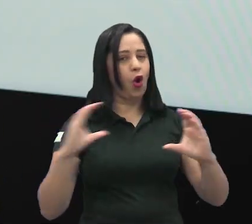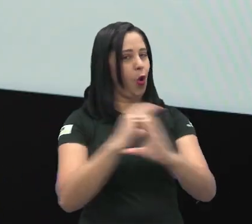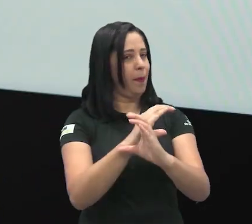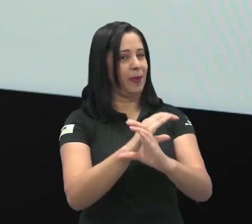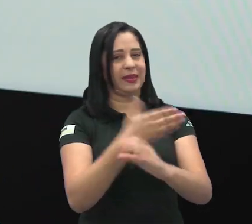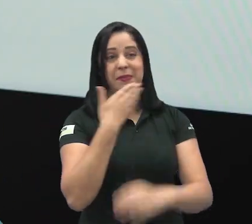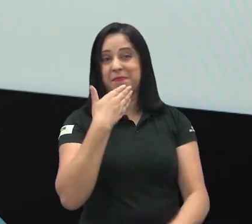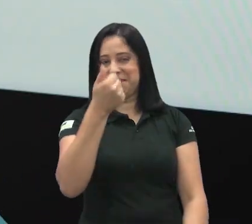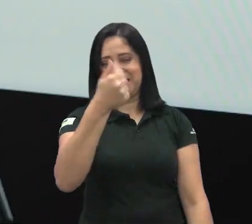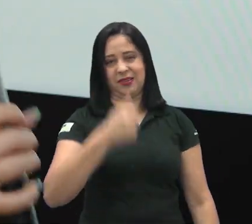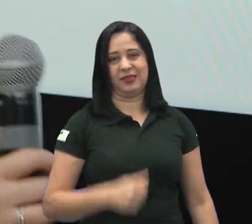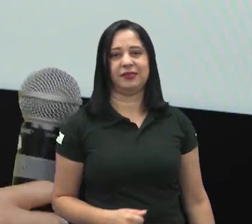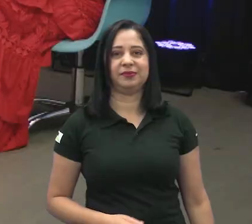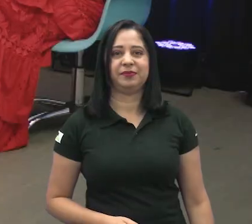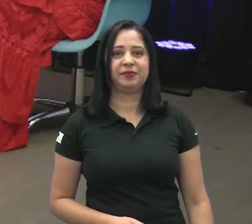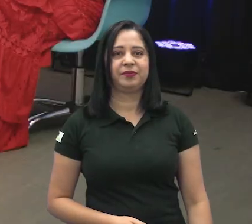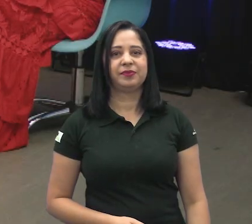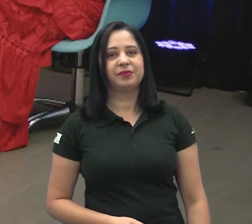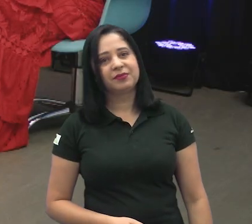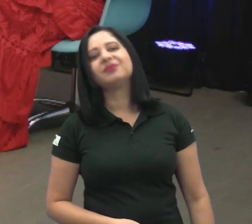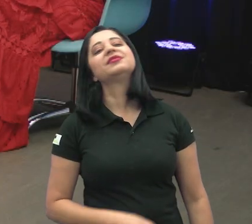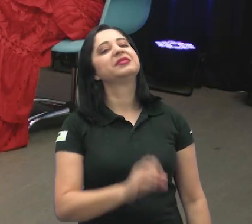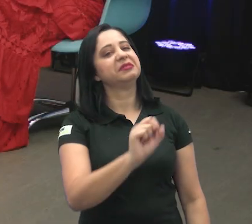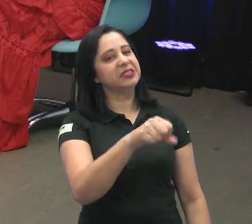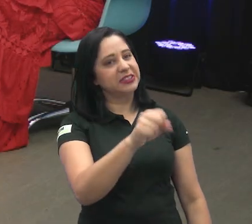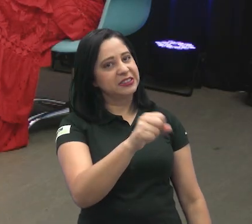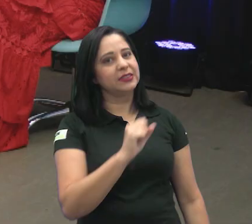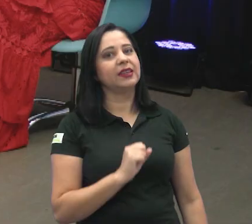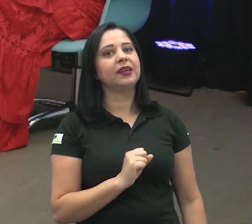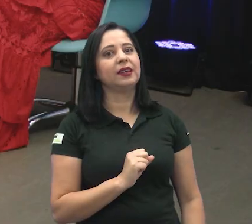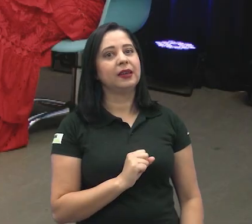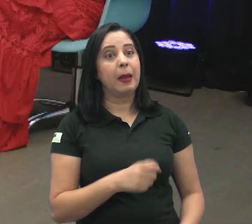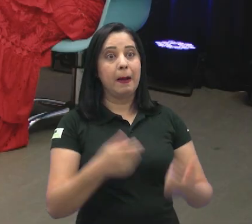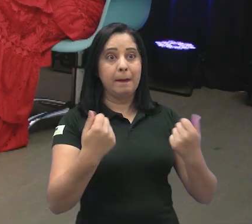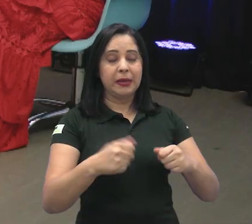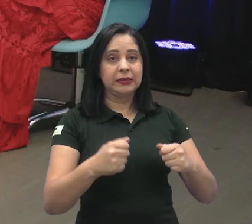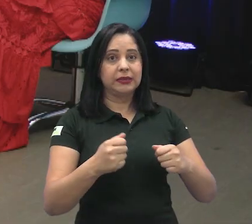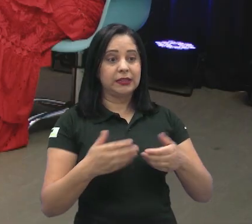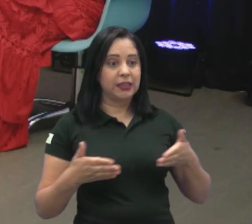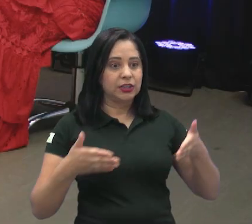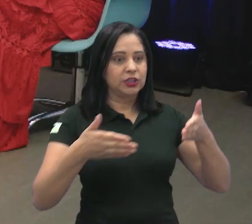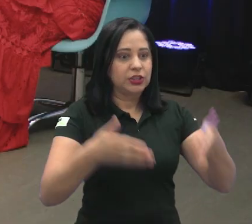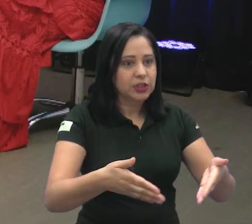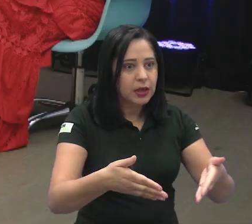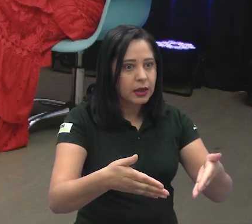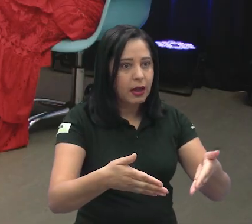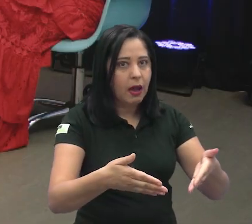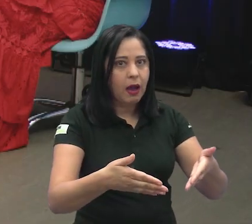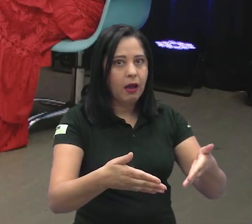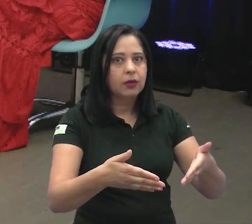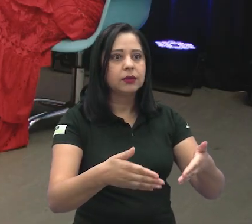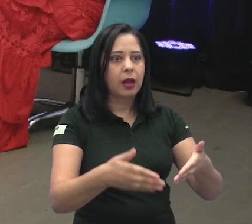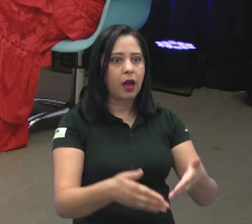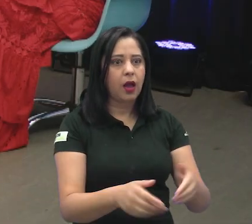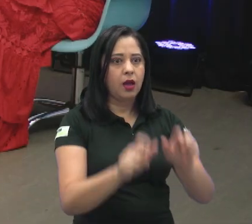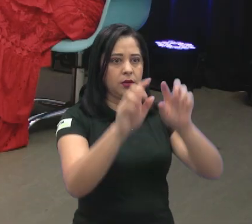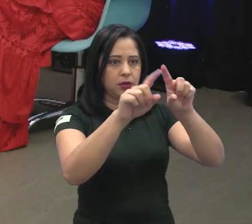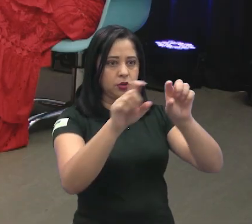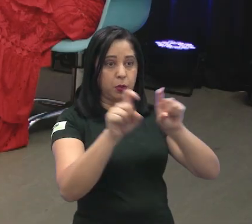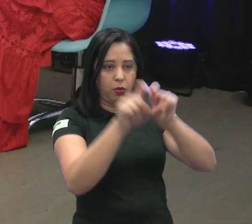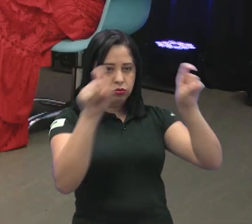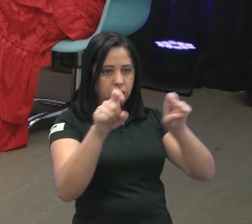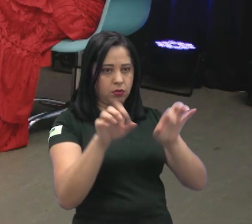da melhor maneira para o público. É isso, né? A gente tem que chegar na redação, ficar de olho nas notícias, né?